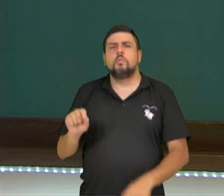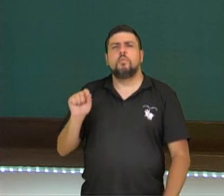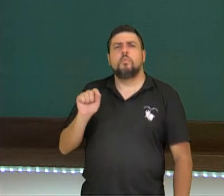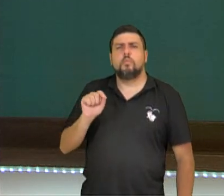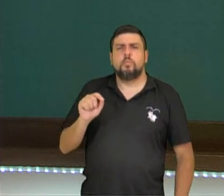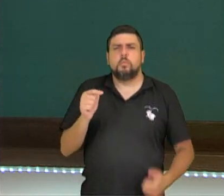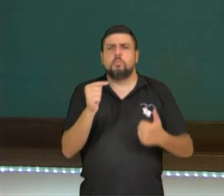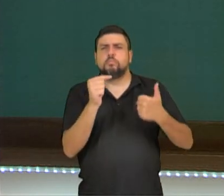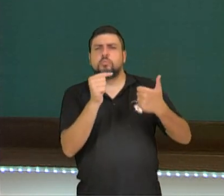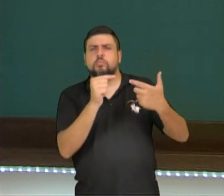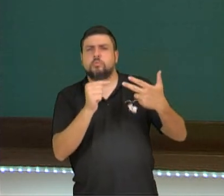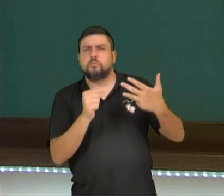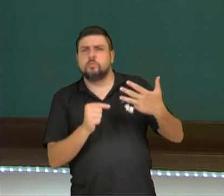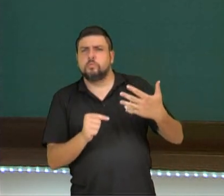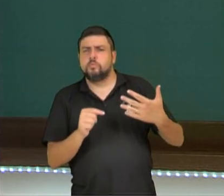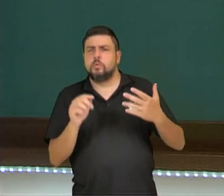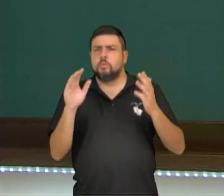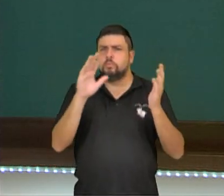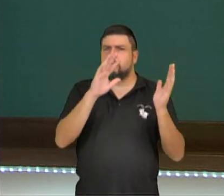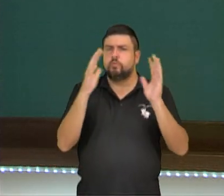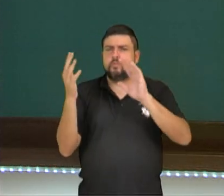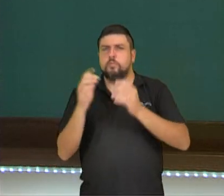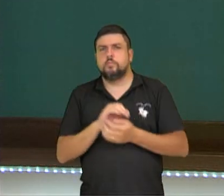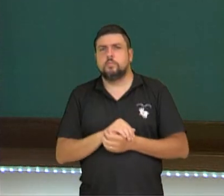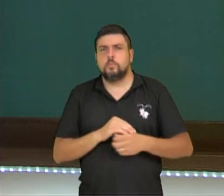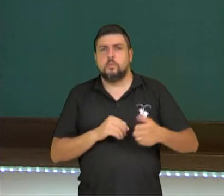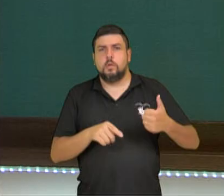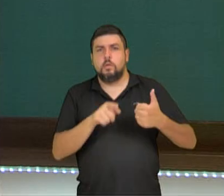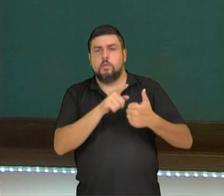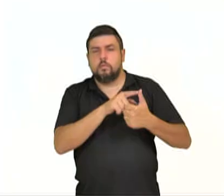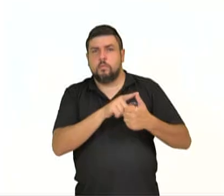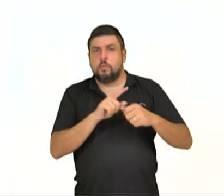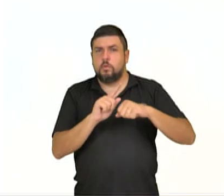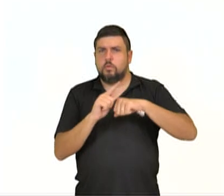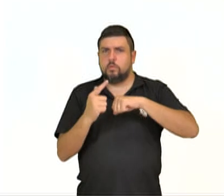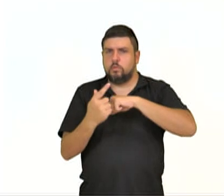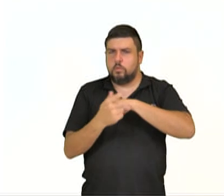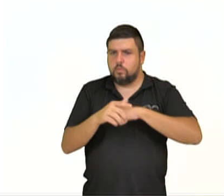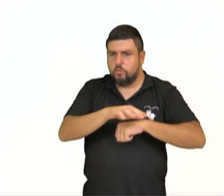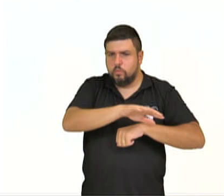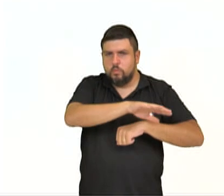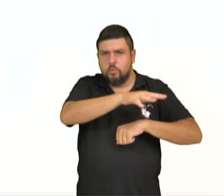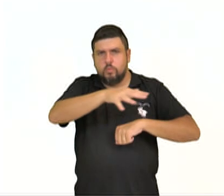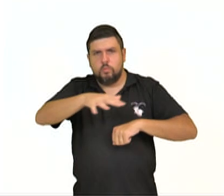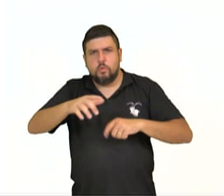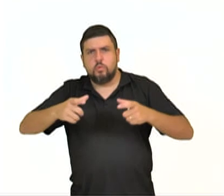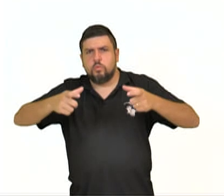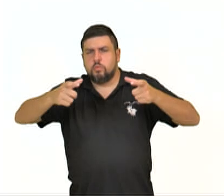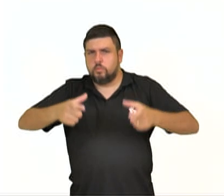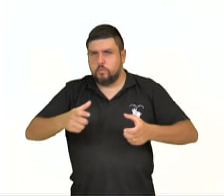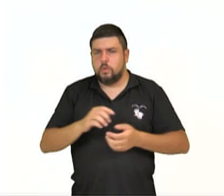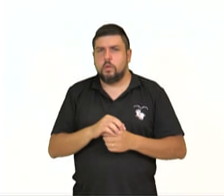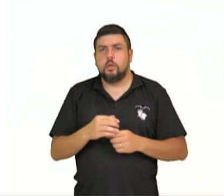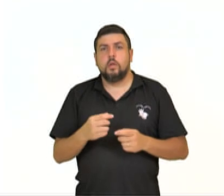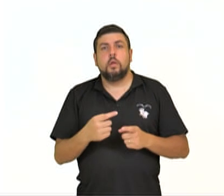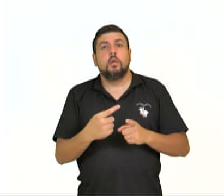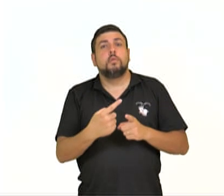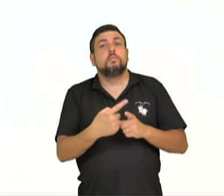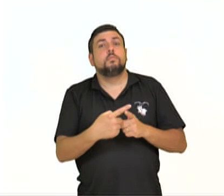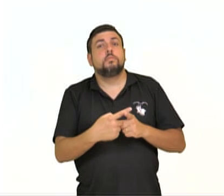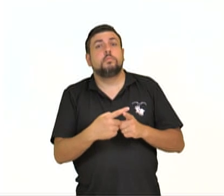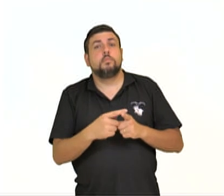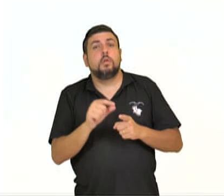fatores climáticos? Então, são fatores geográficos capazes de modificar o clima, pois influenciam